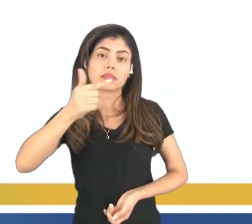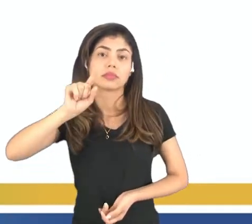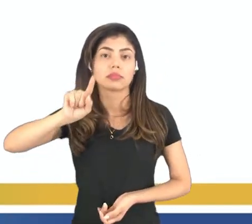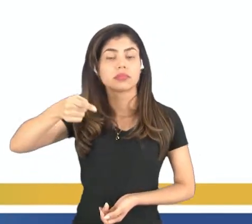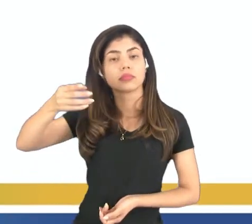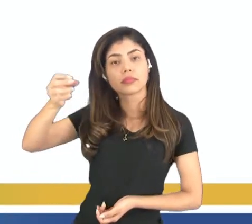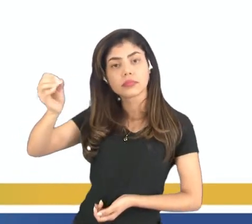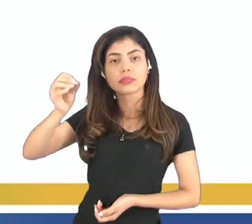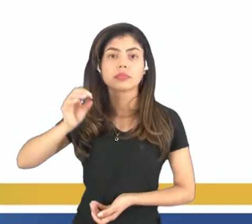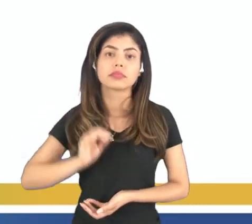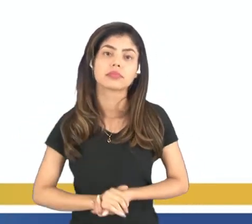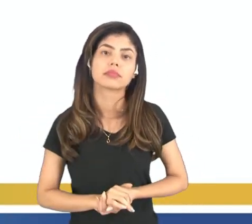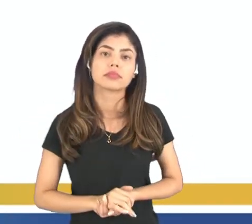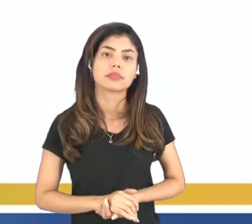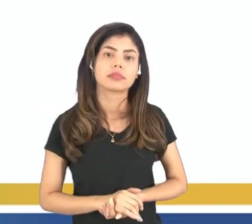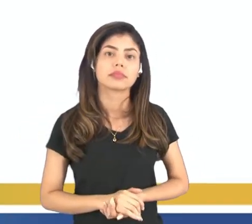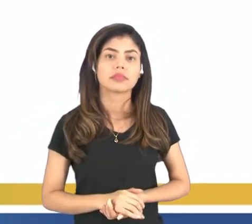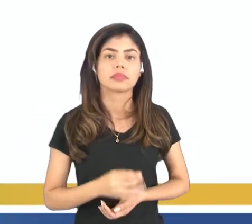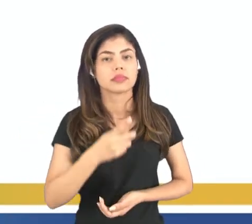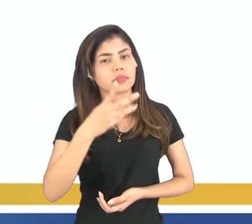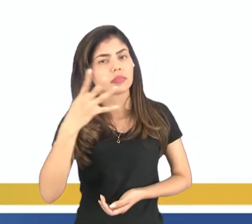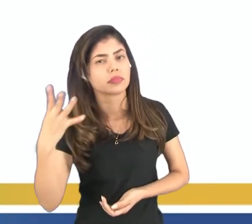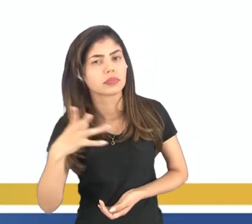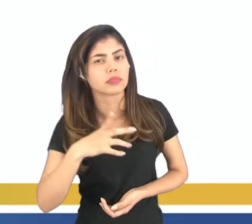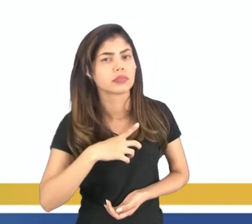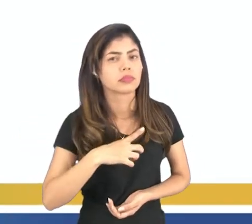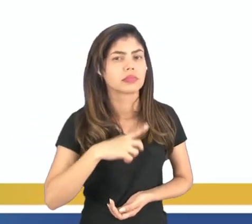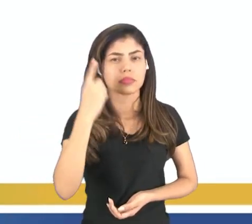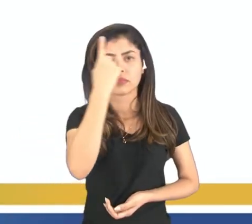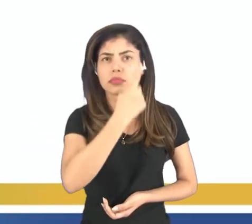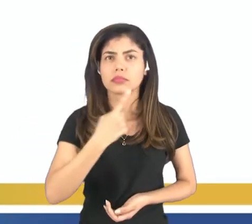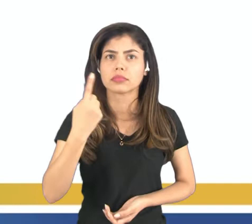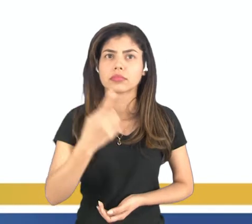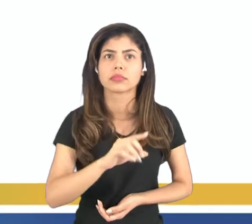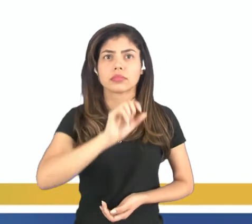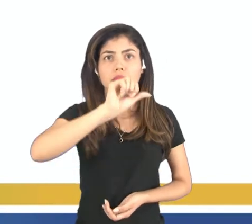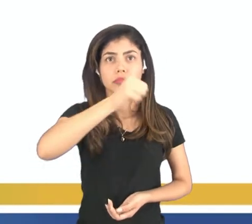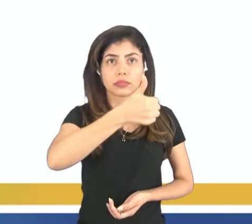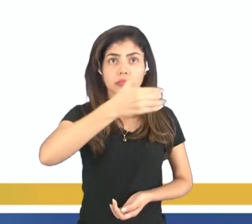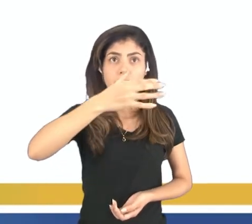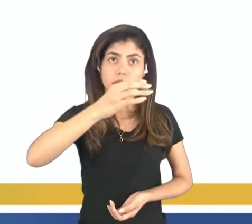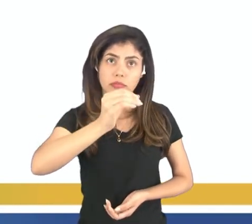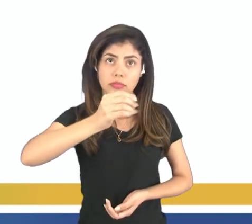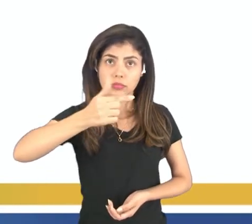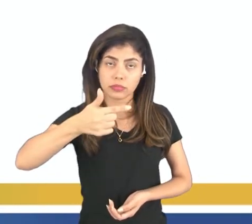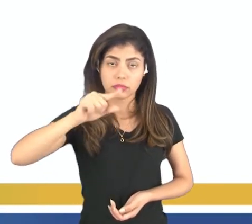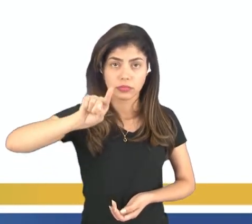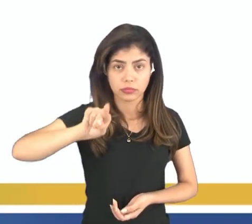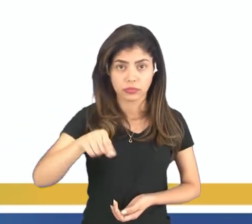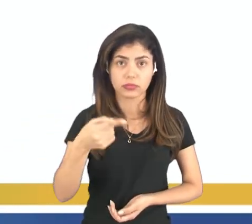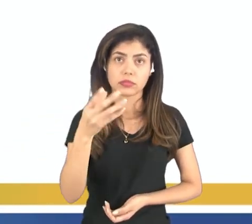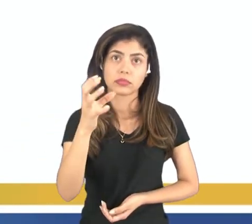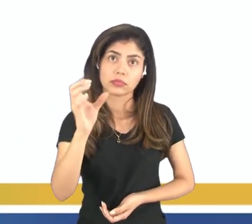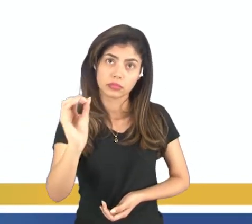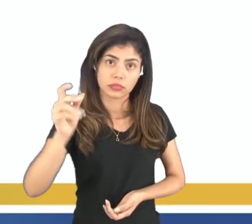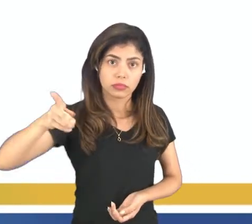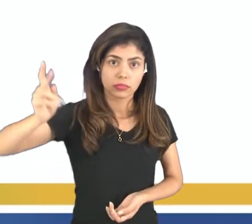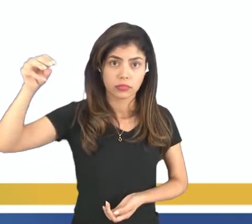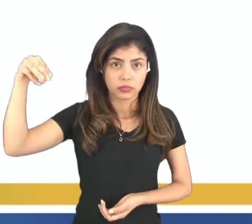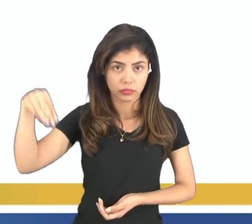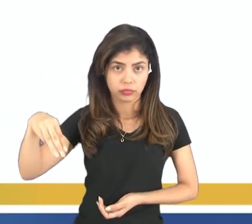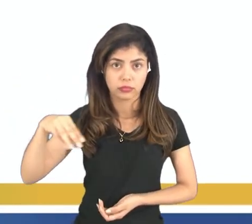decimal certo então quantos quilômetros serão percorridos em uma hora então seriam percorridos pessoal é